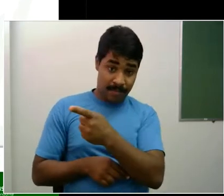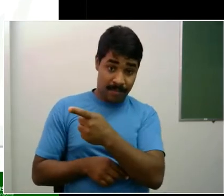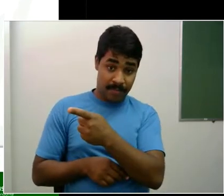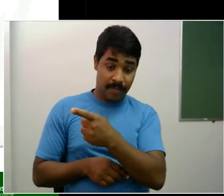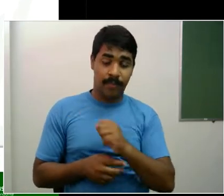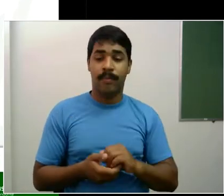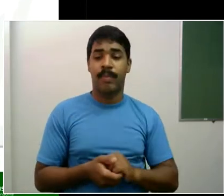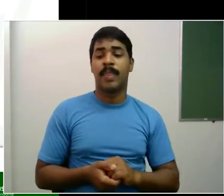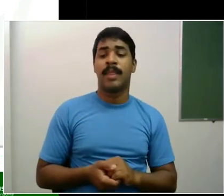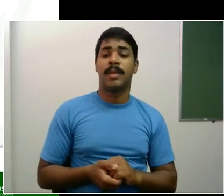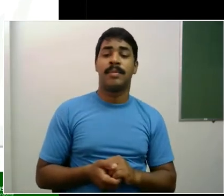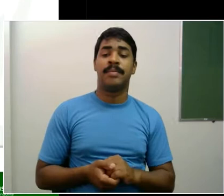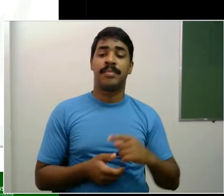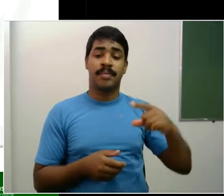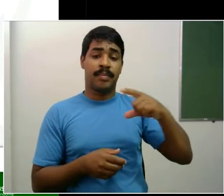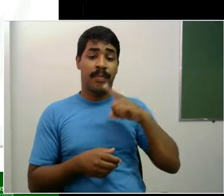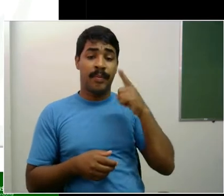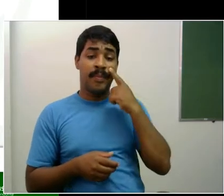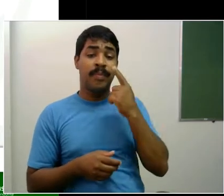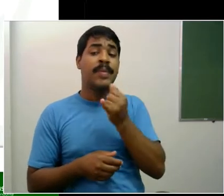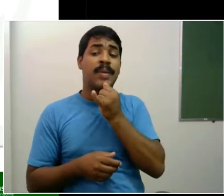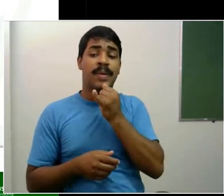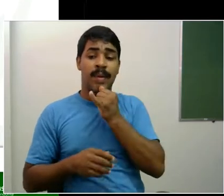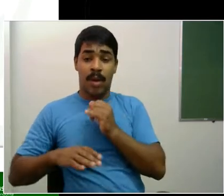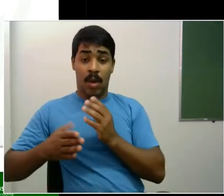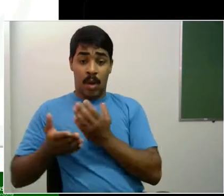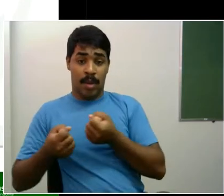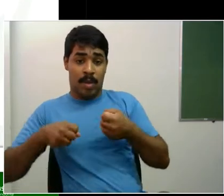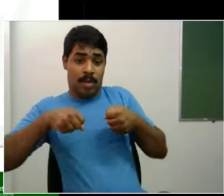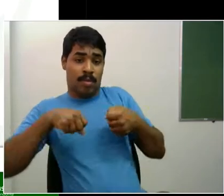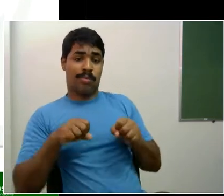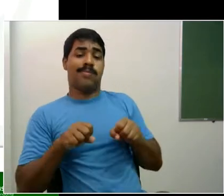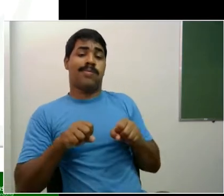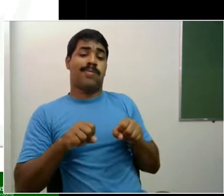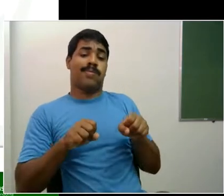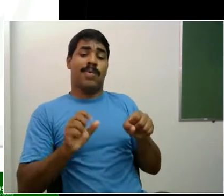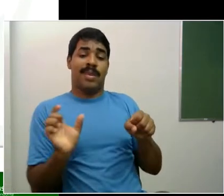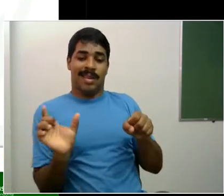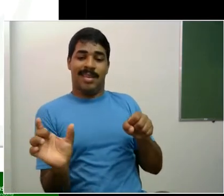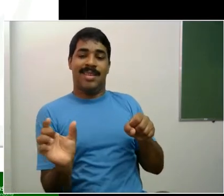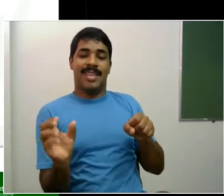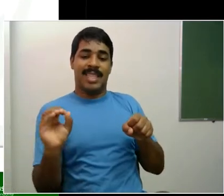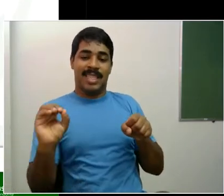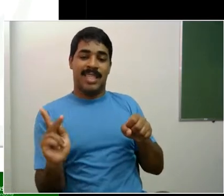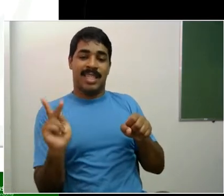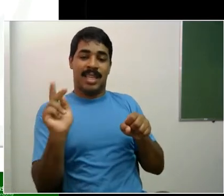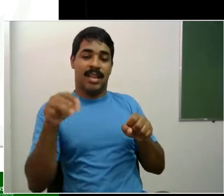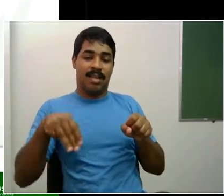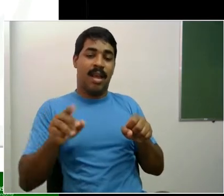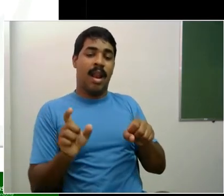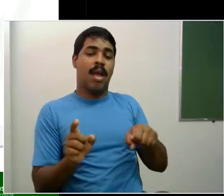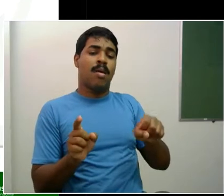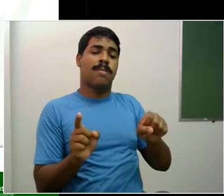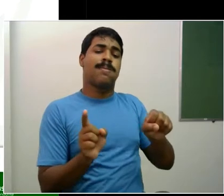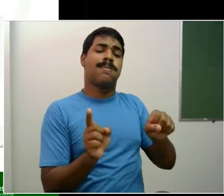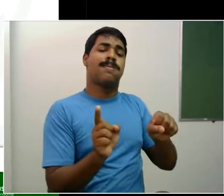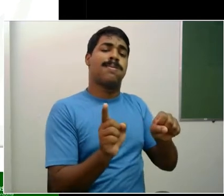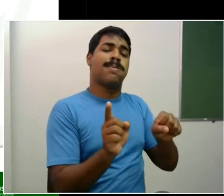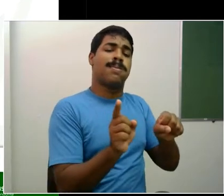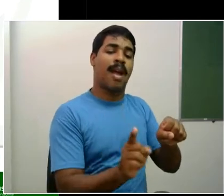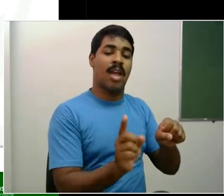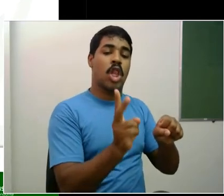a posição vai aumentando, ó. 0, 2, 4, 6, posteriormente seria 8, 10 e